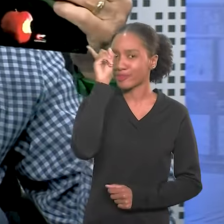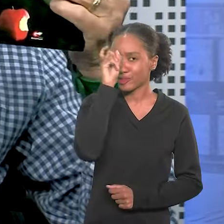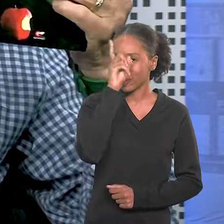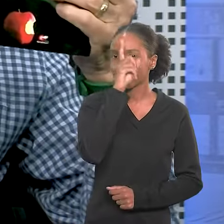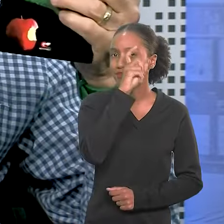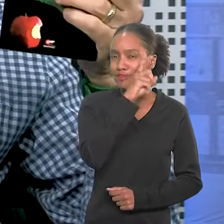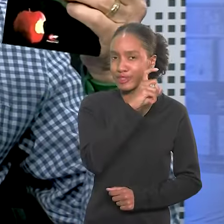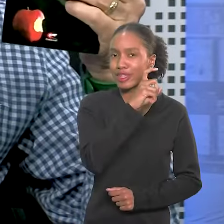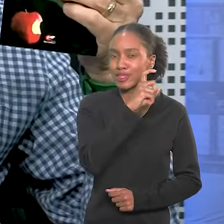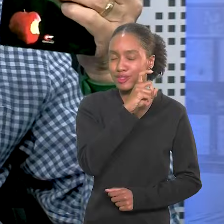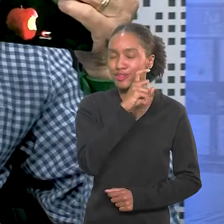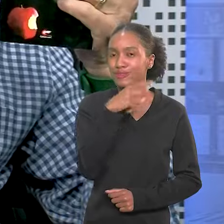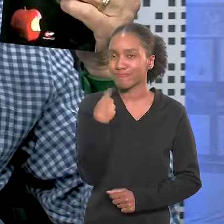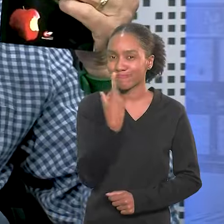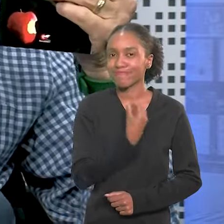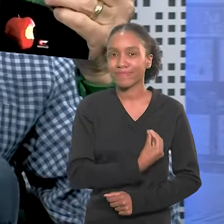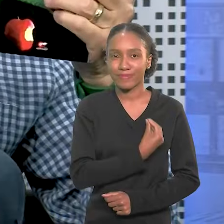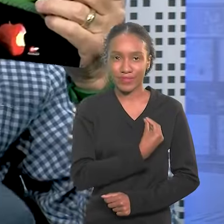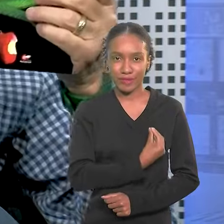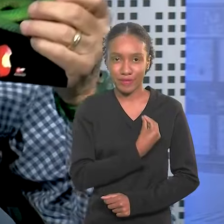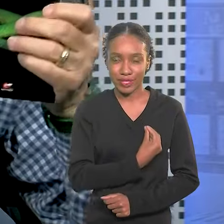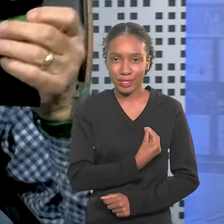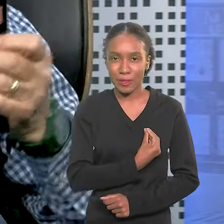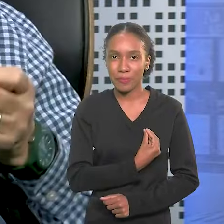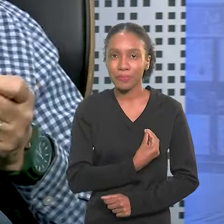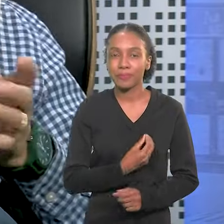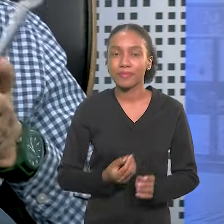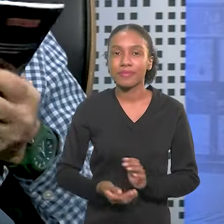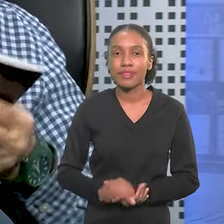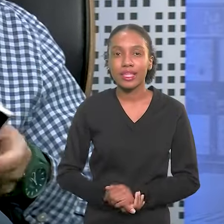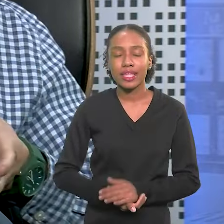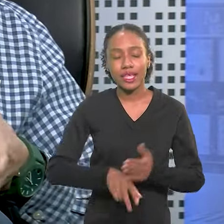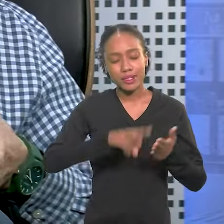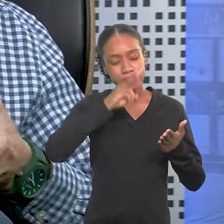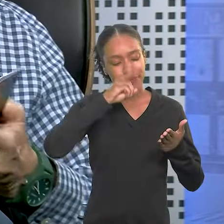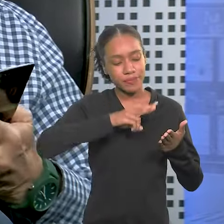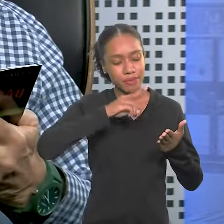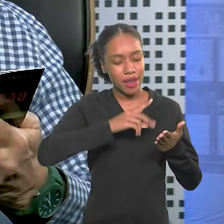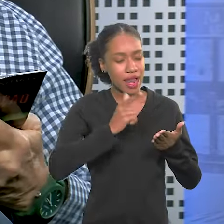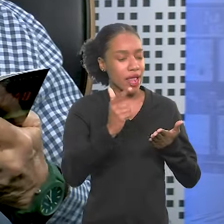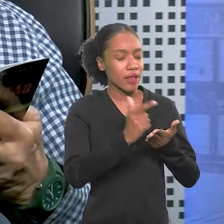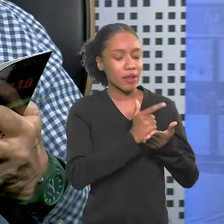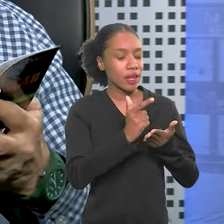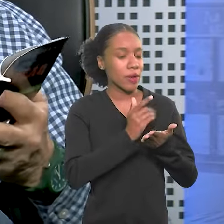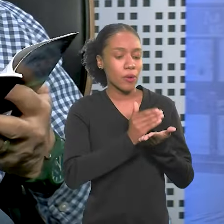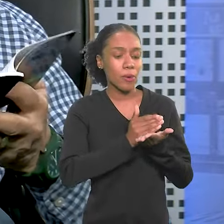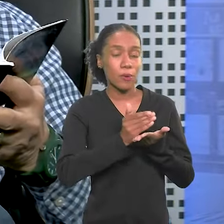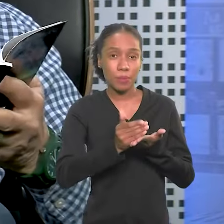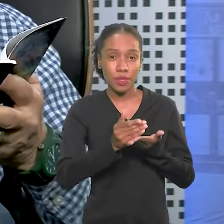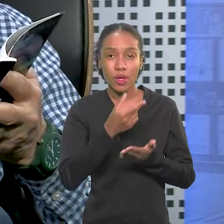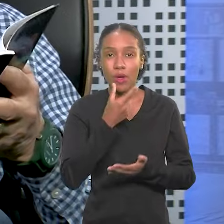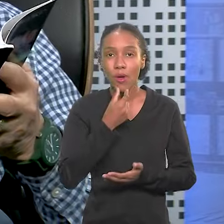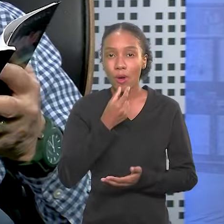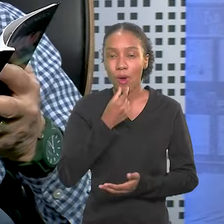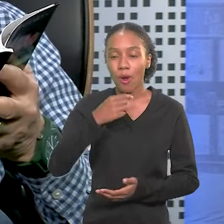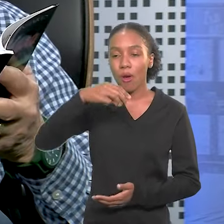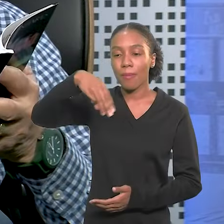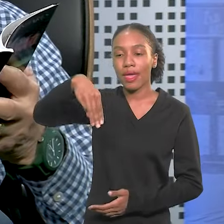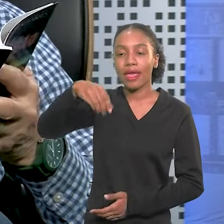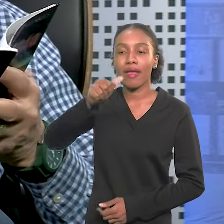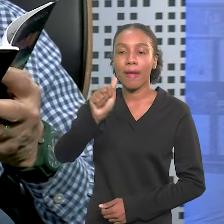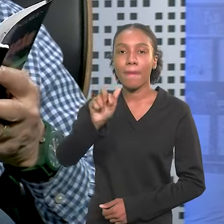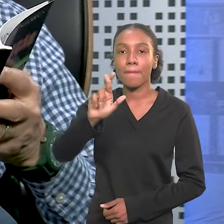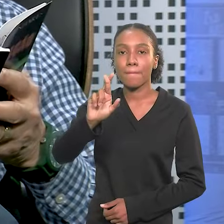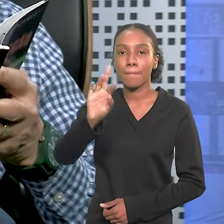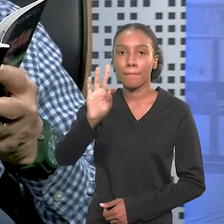tentação a em nossas vidas eu estava vendo aqui na introdução do livro tem um negócio Martinho Lutero O pai da